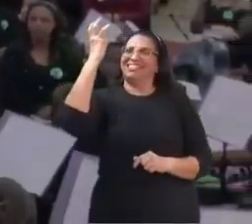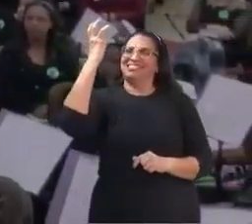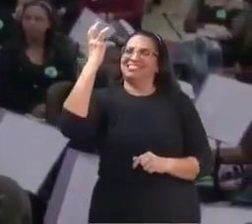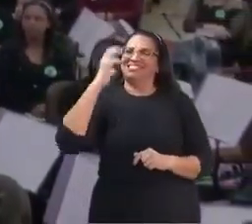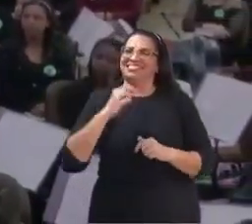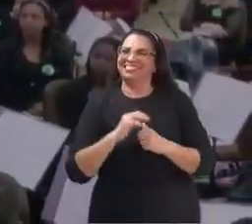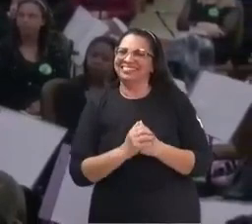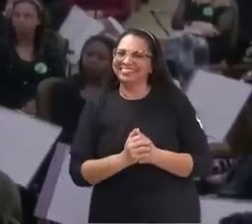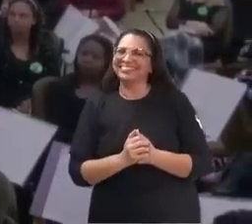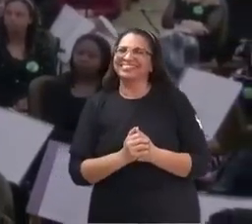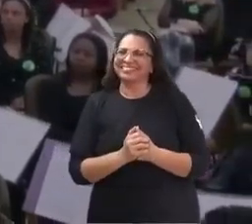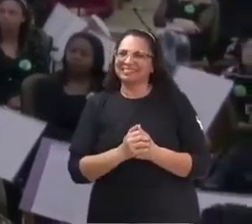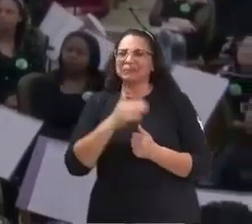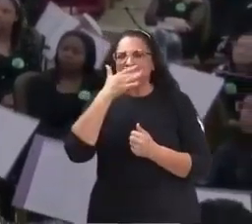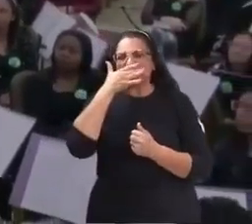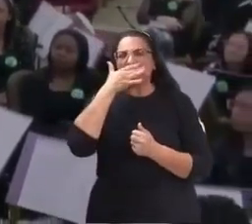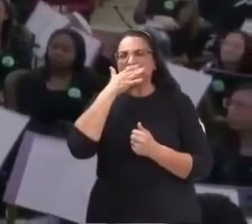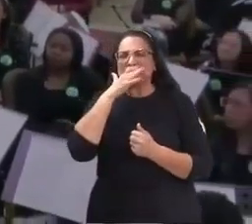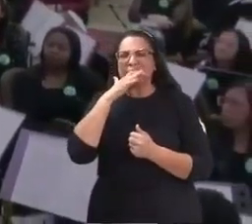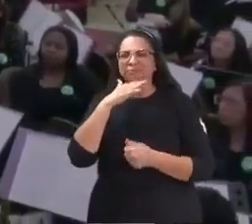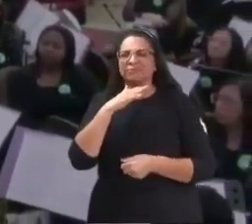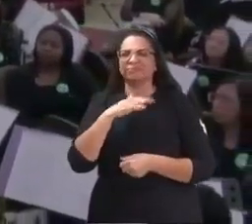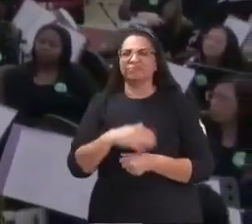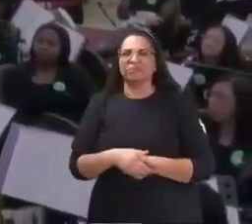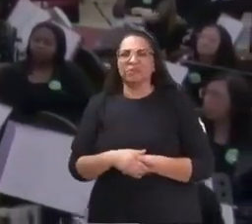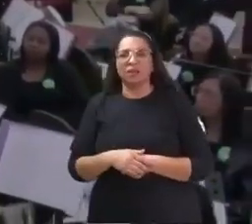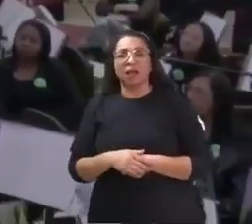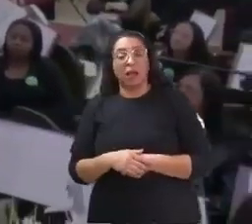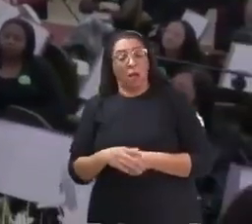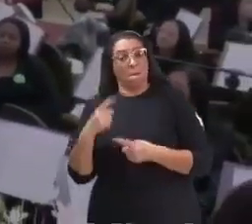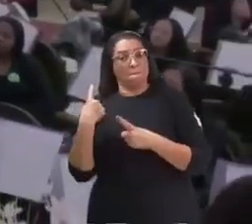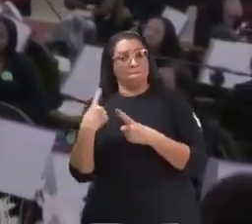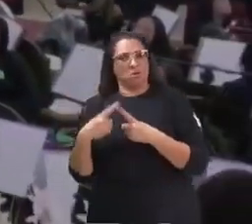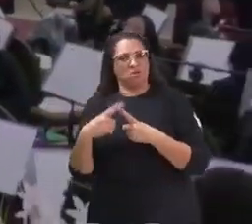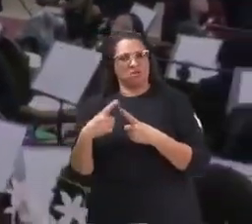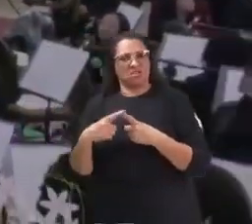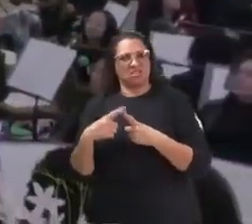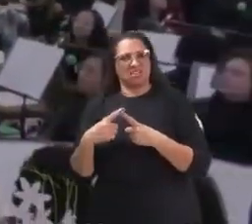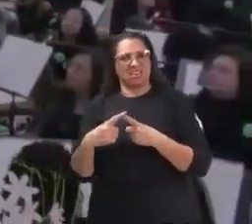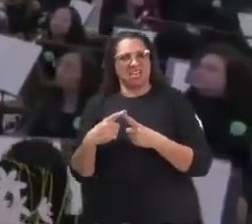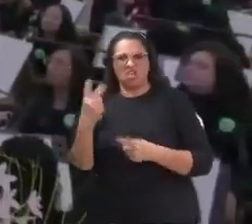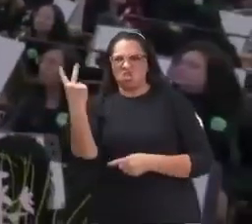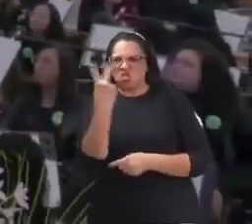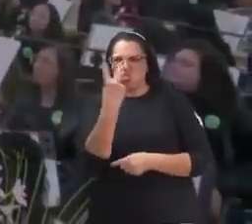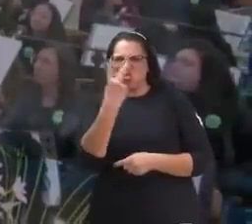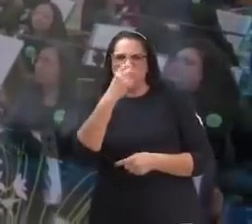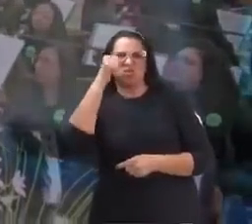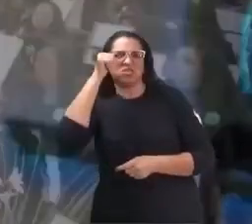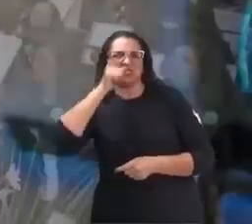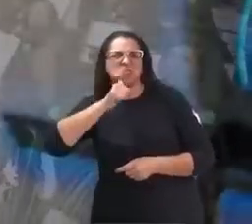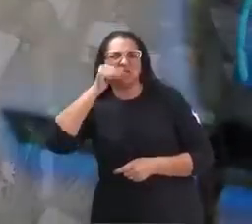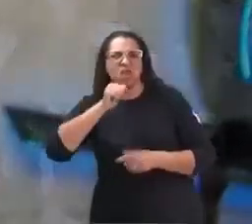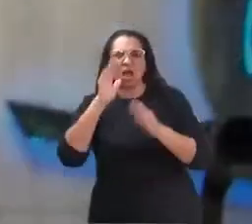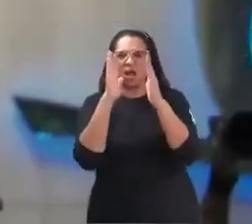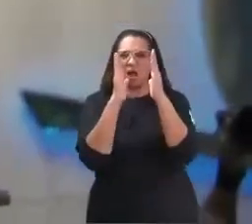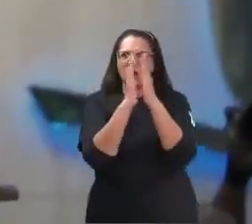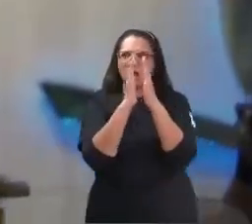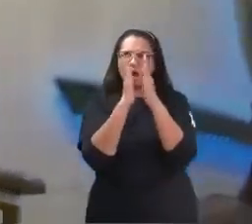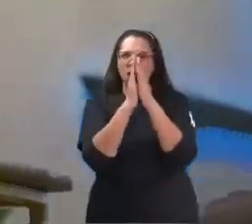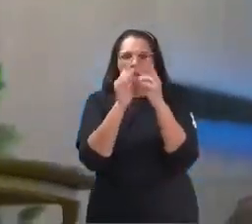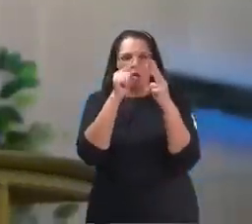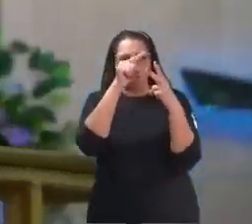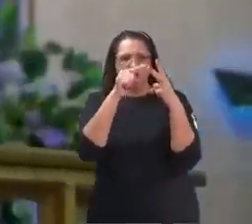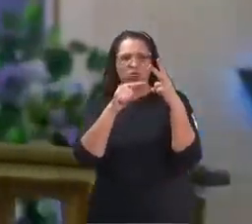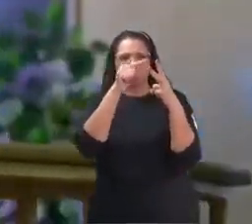exército coalizão da época foi derrotada pela oração de duas mulheres, Débora e Jael.